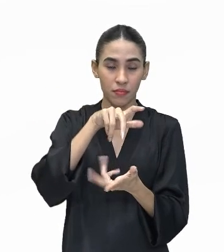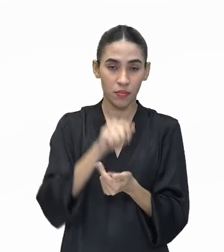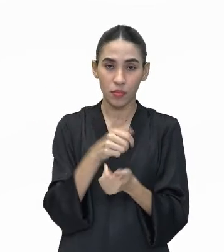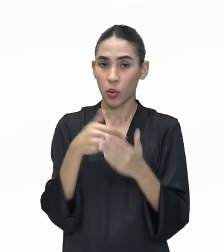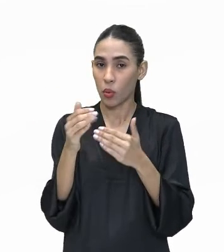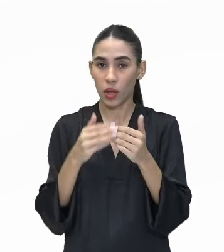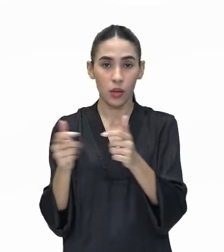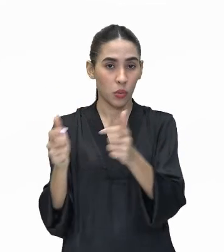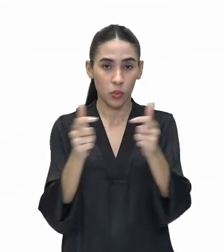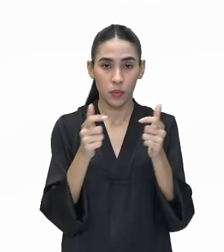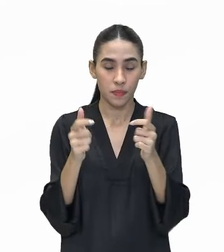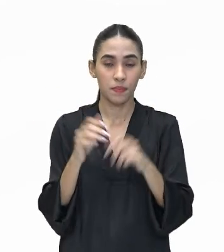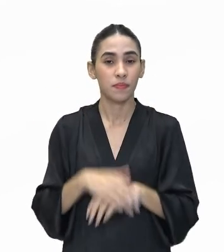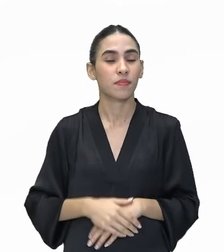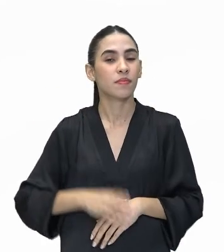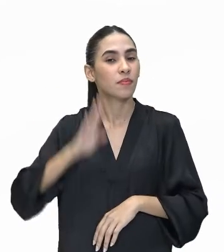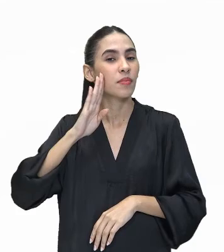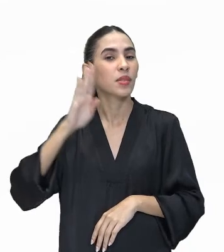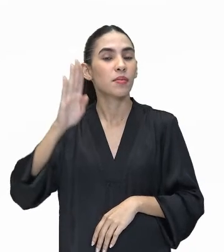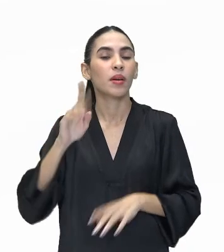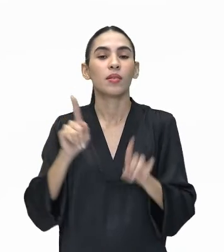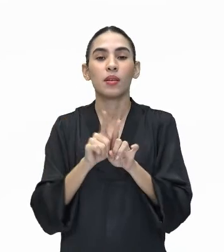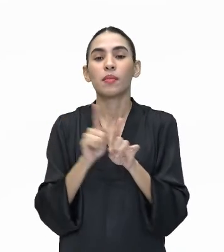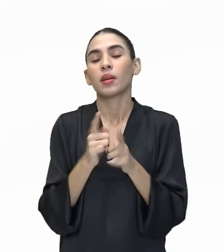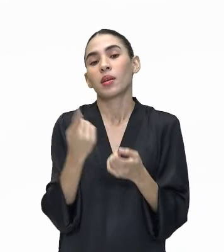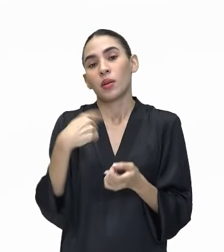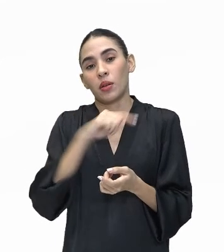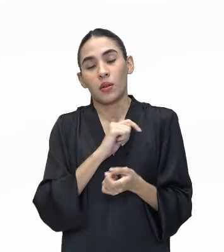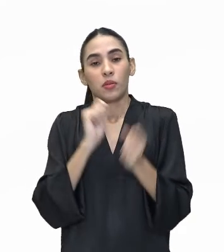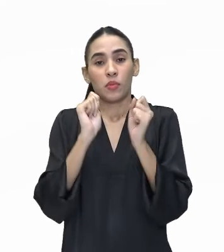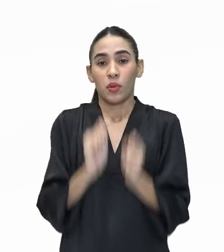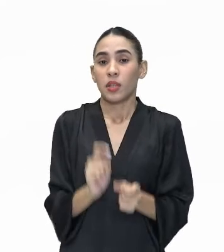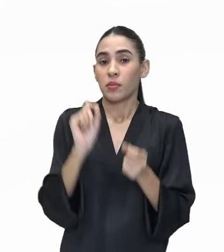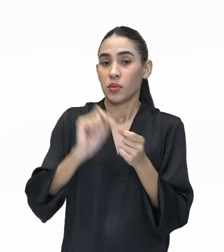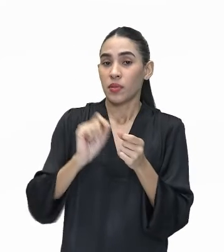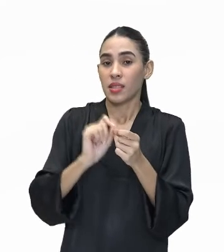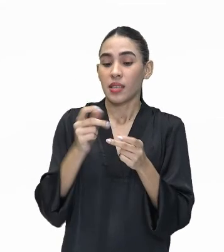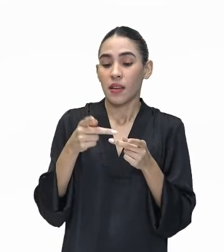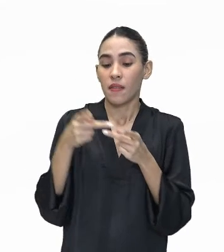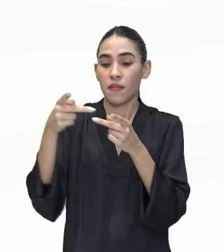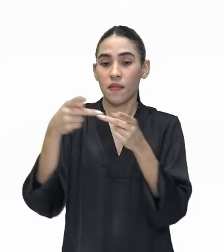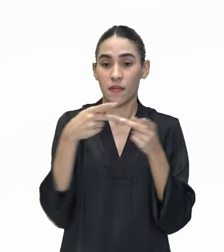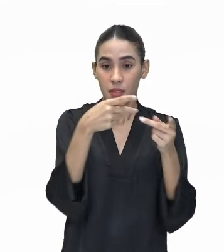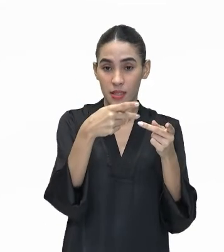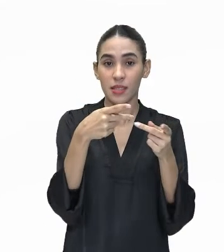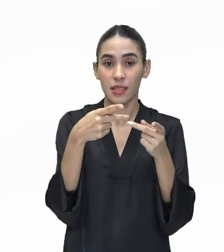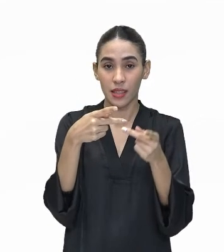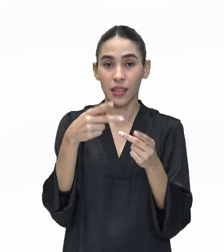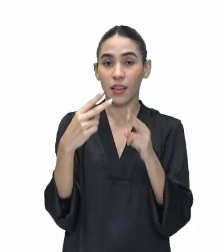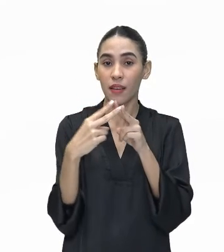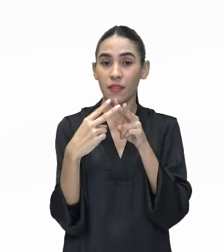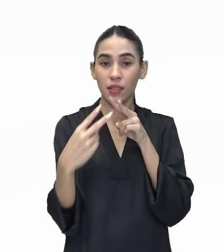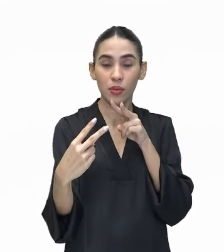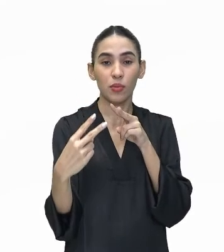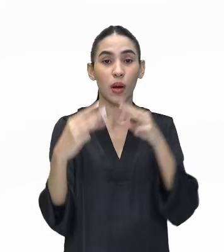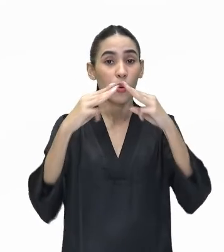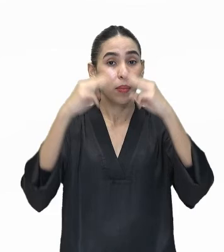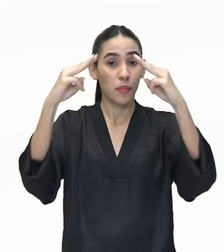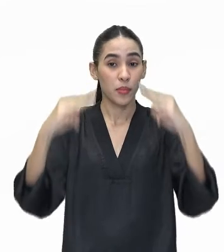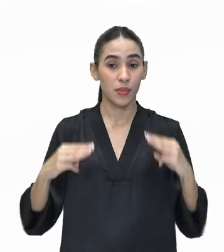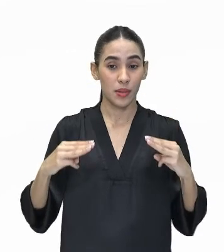mundo. Inclusive, podemos fazer visitas virtuais em